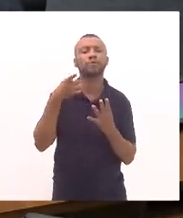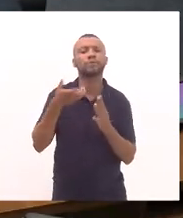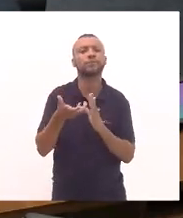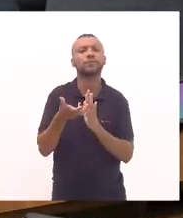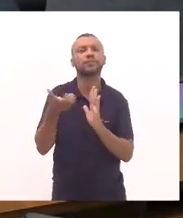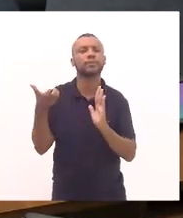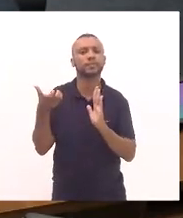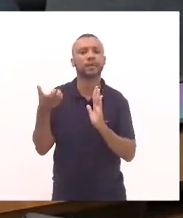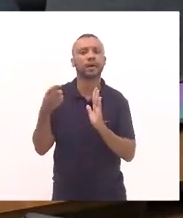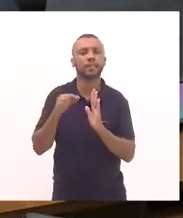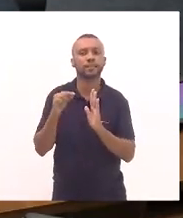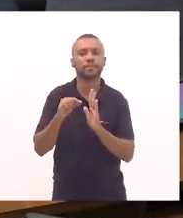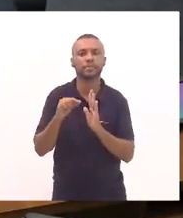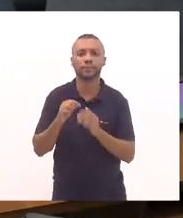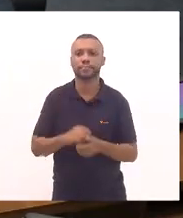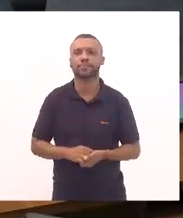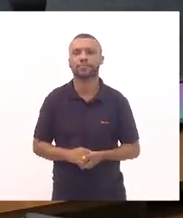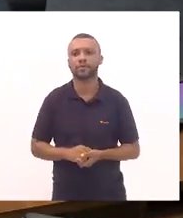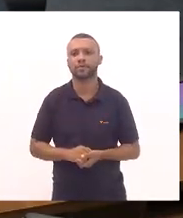Deputado Flávio.